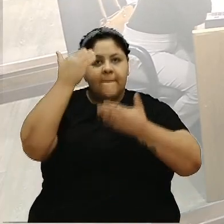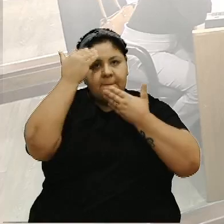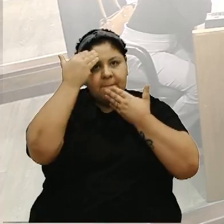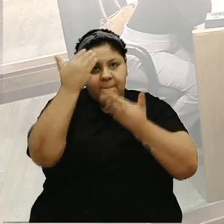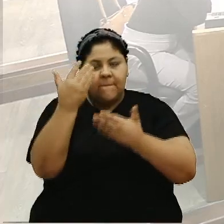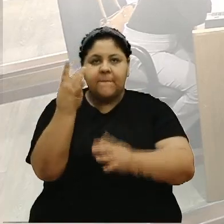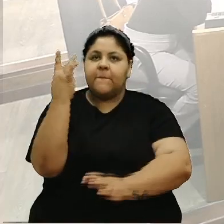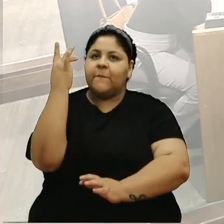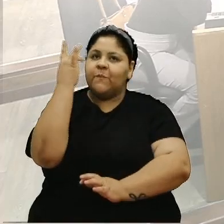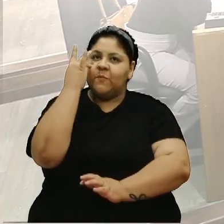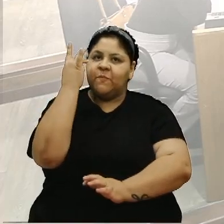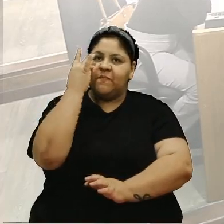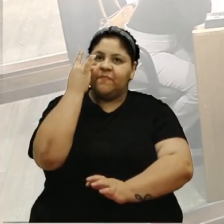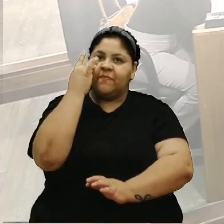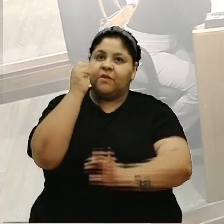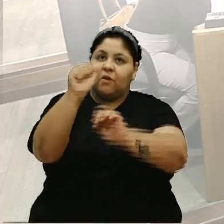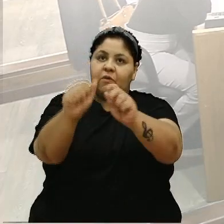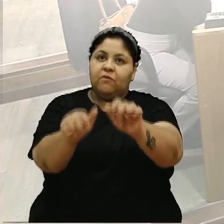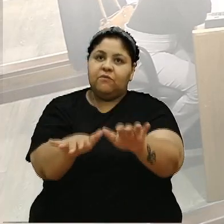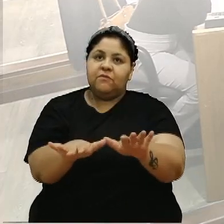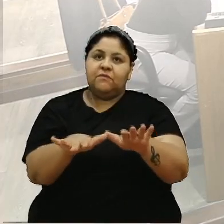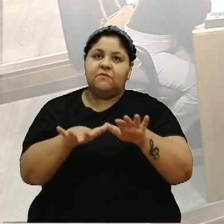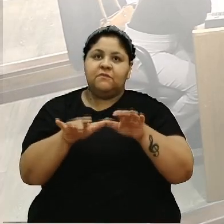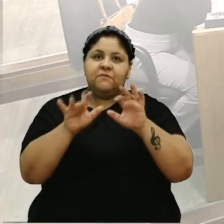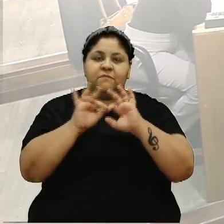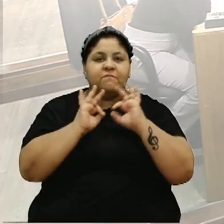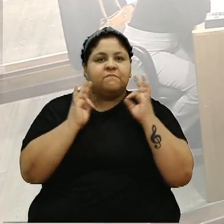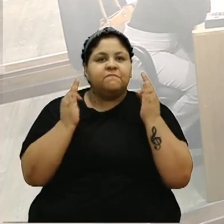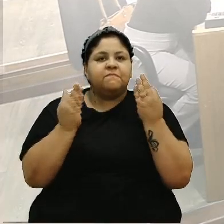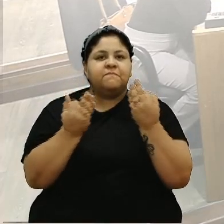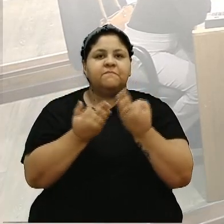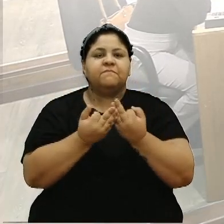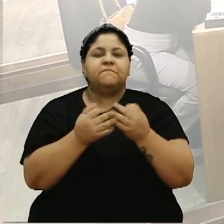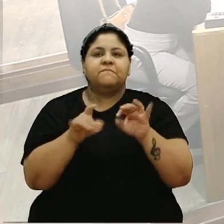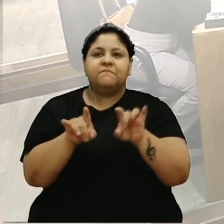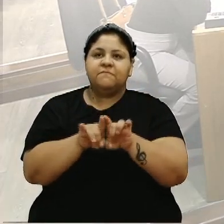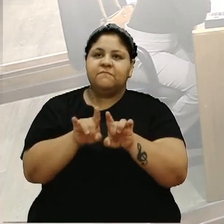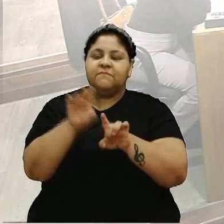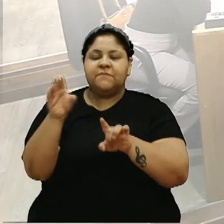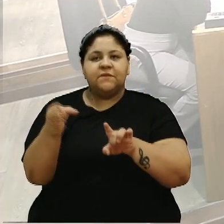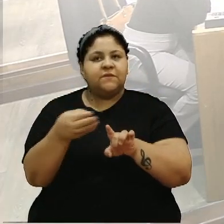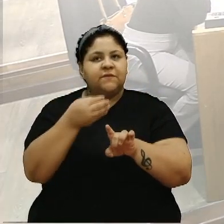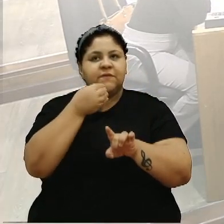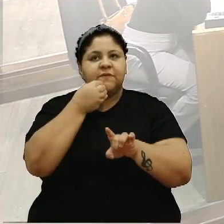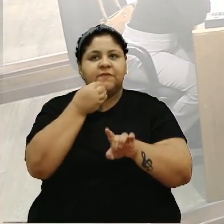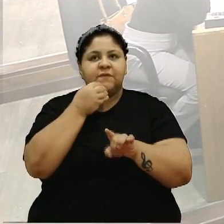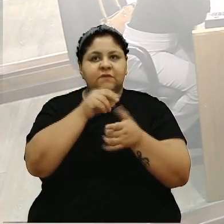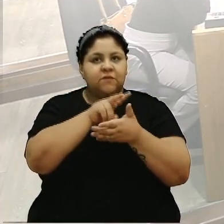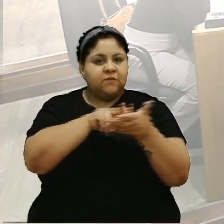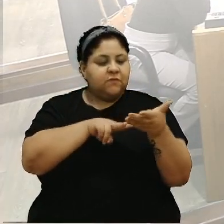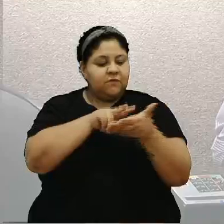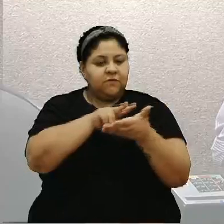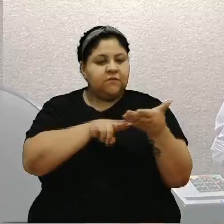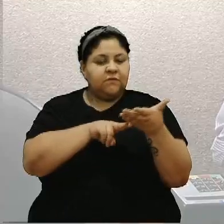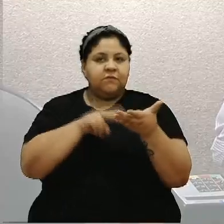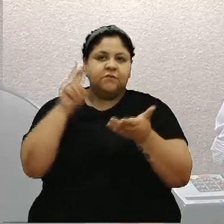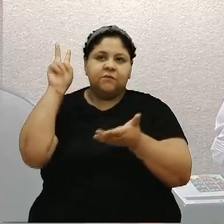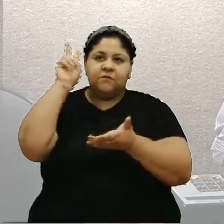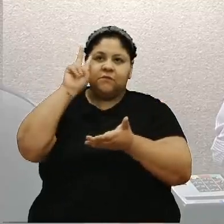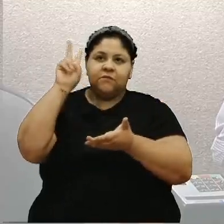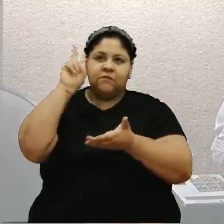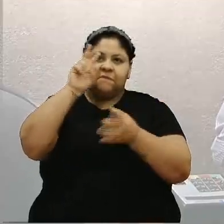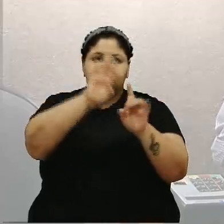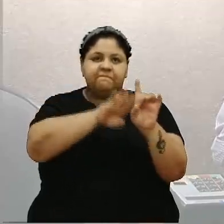a presença aqui no plenário, então, dos familiares e também, é claro, né, fazer a leitura da biografia do